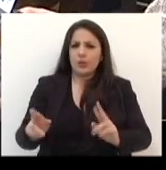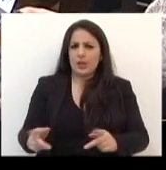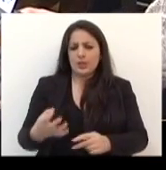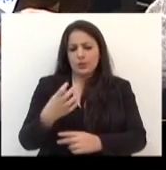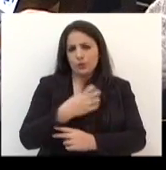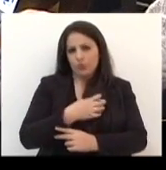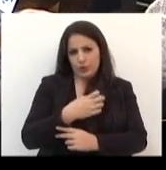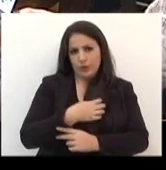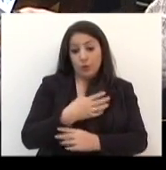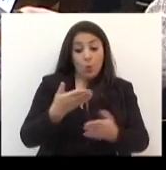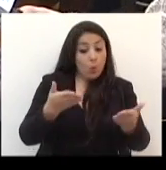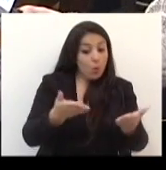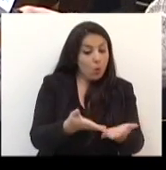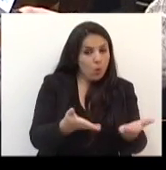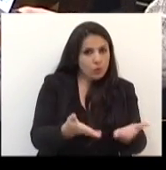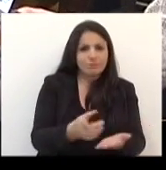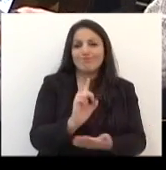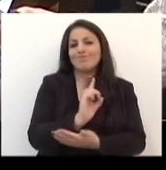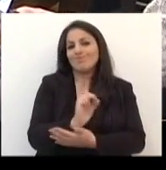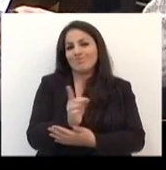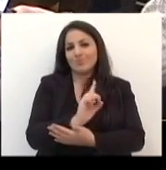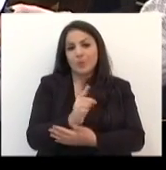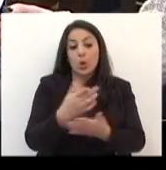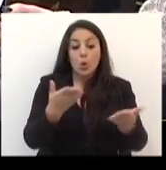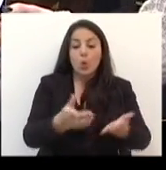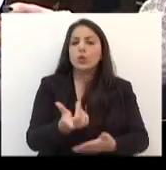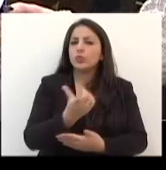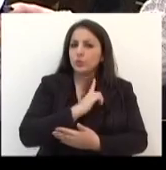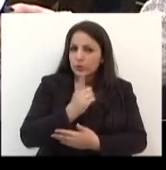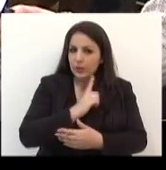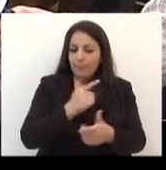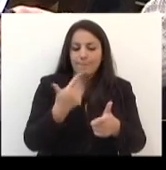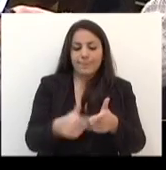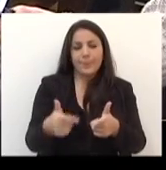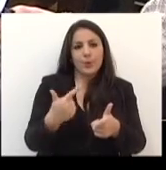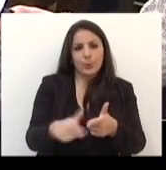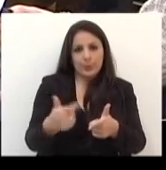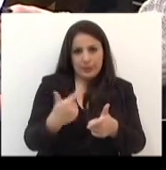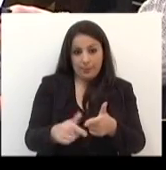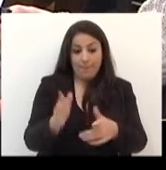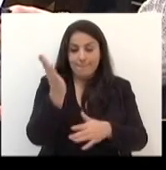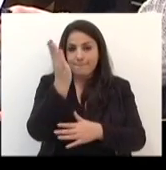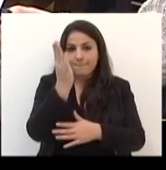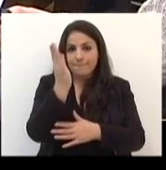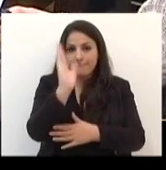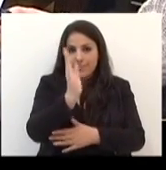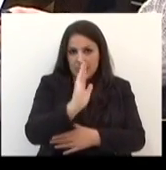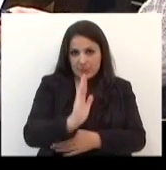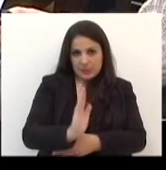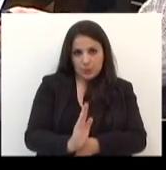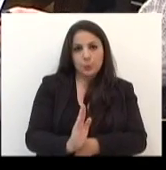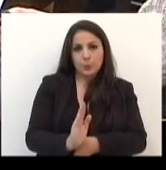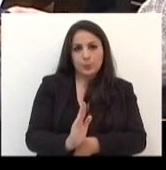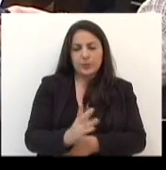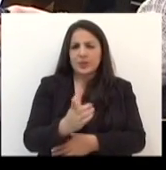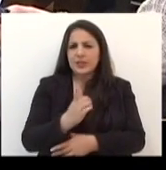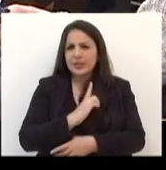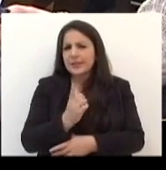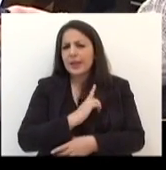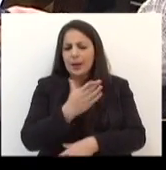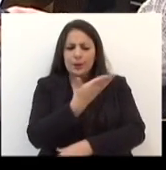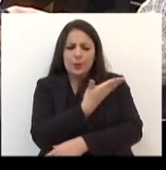diferenciadas do que existe hoje. Hoje não. Hoje nós temos uma situação de um país chamado Brasil que